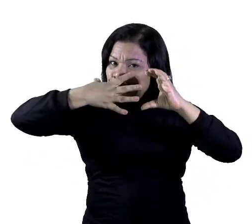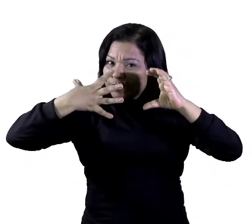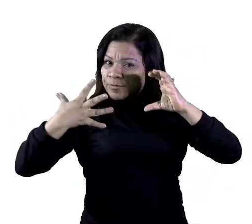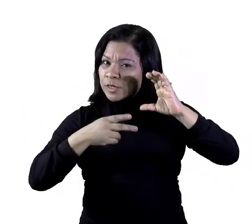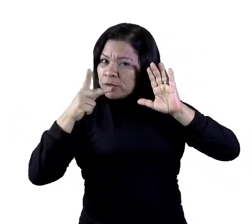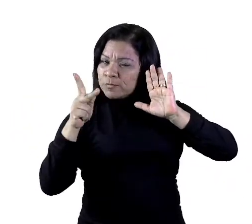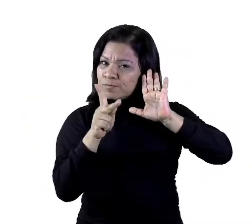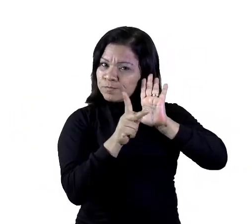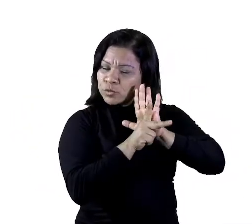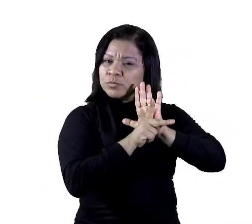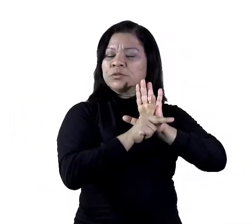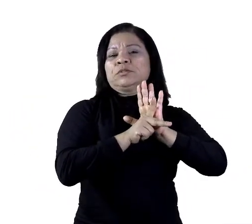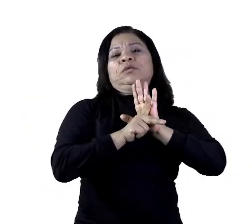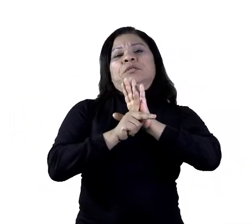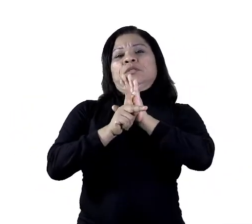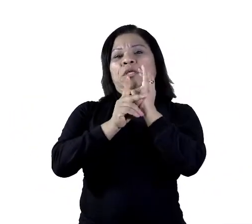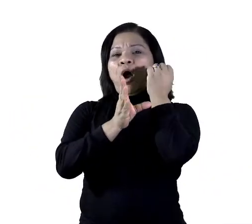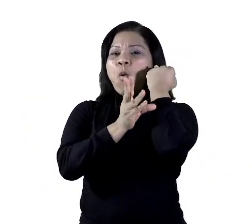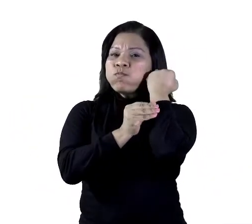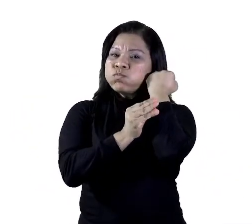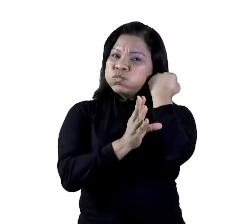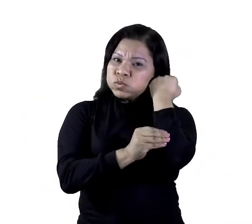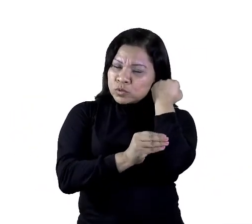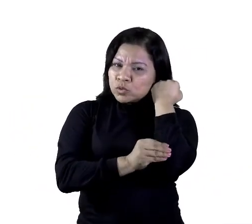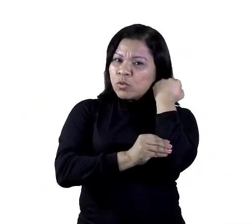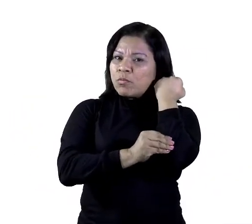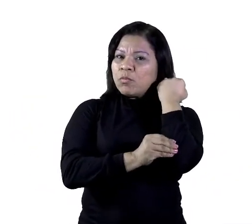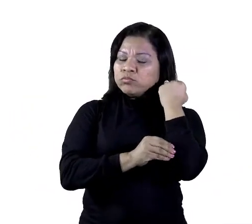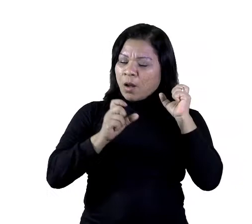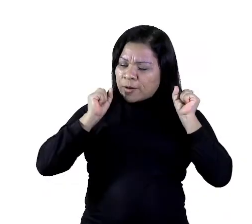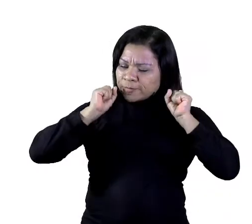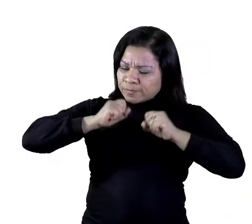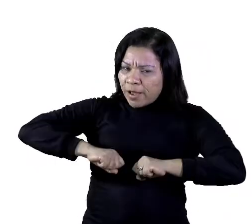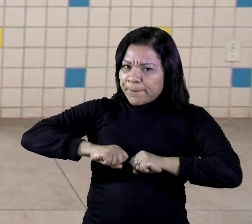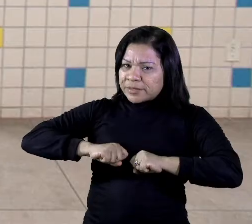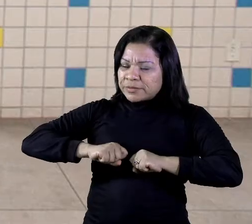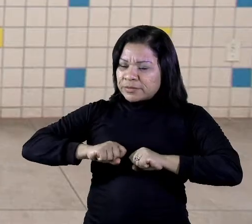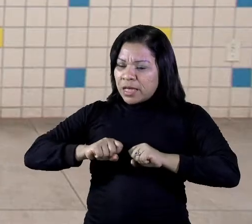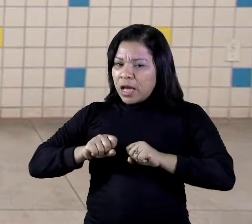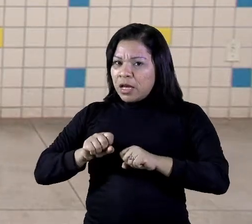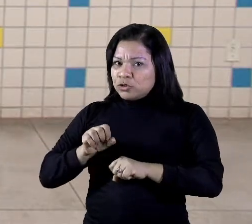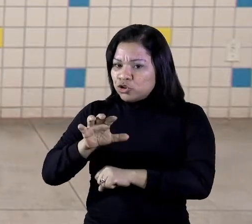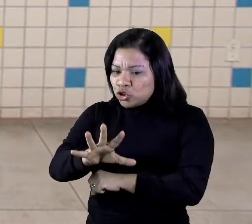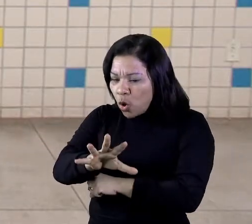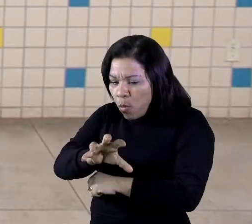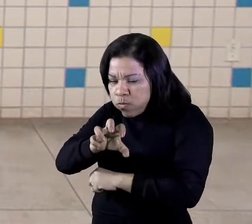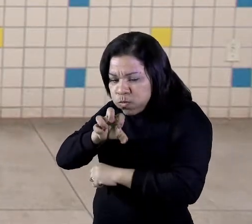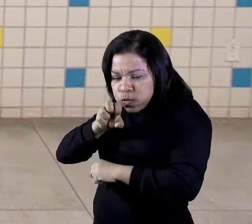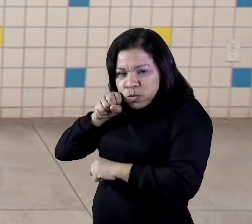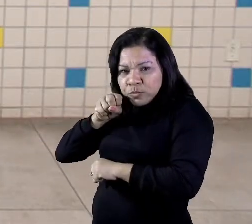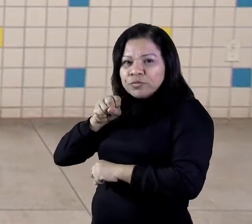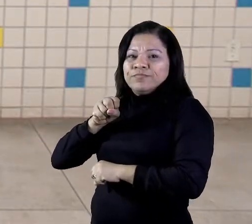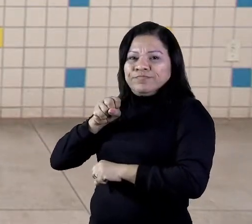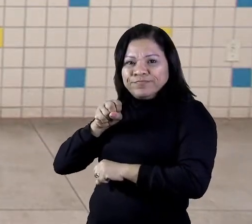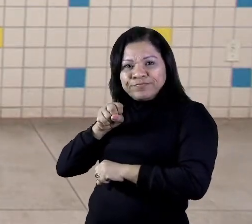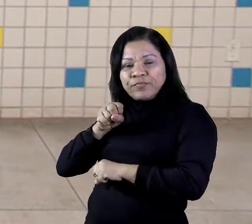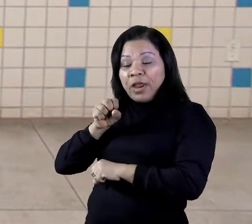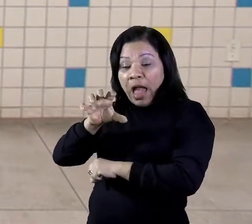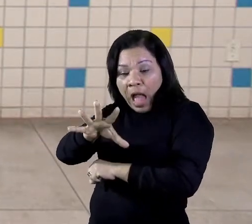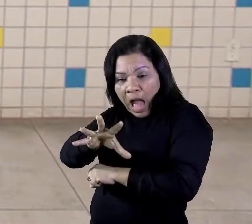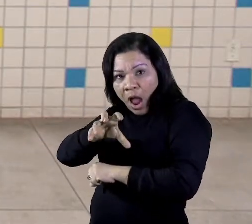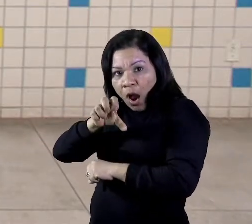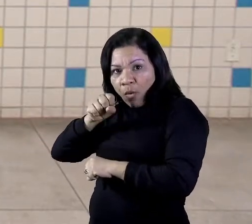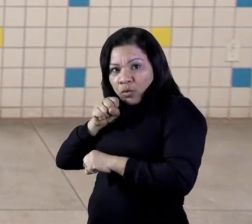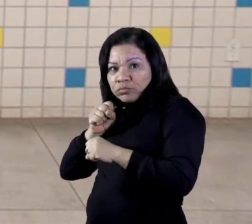músculos é a capacidade de contrair. E isso que vai possibilitar o movimento. A contração muscular pode ser